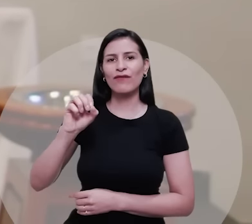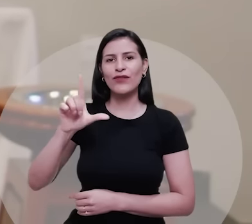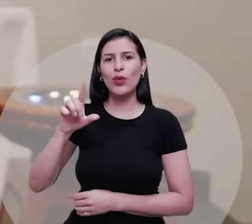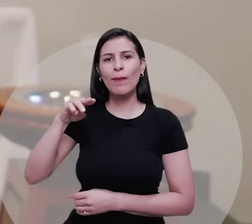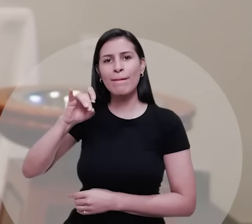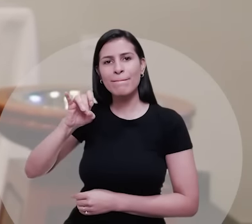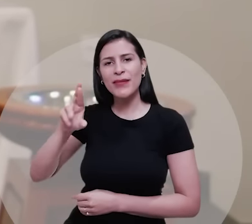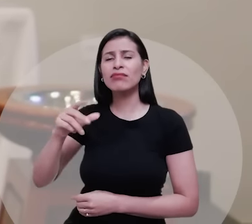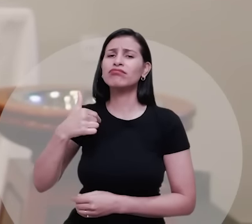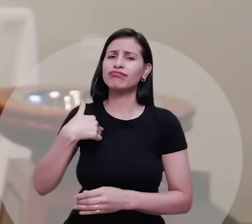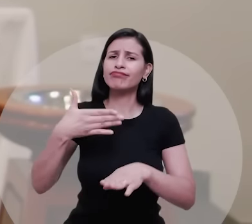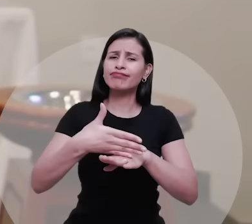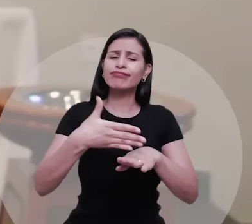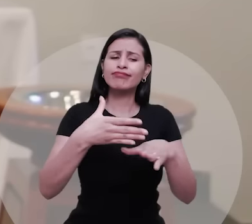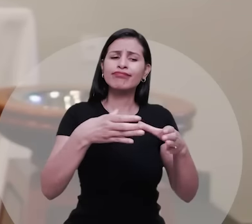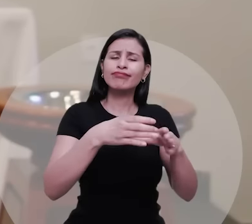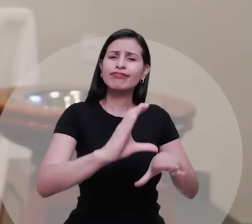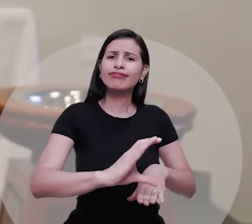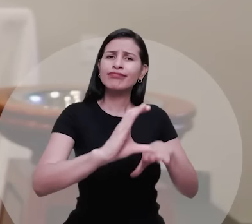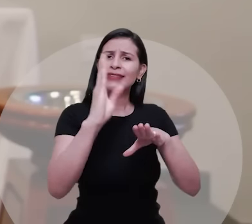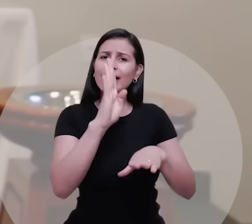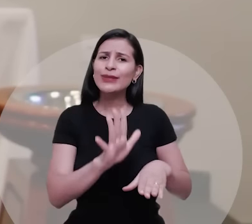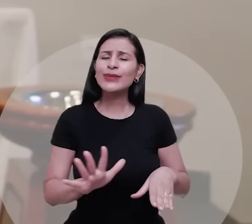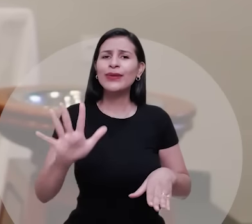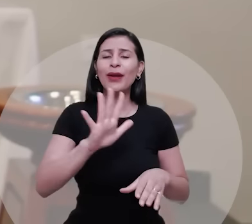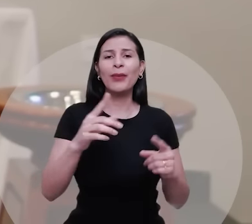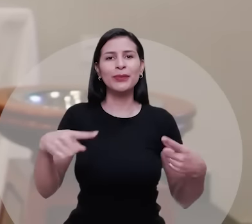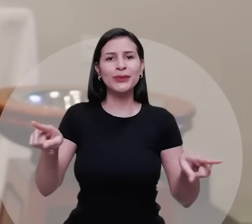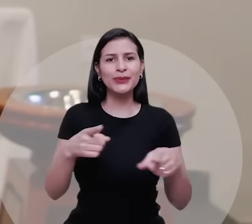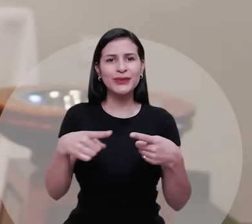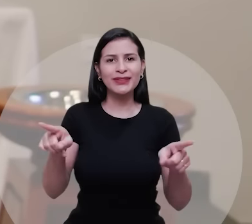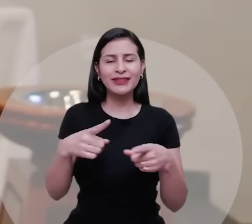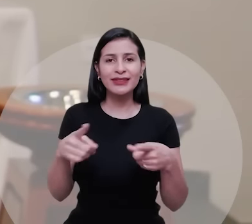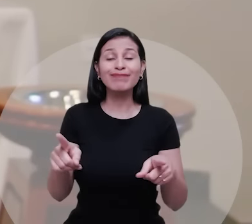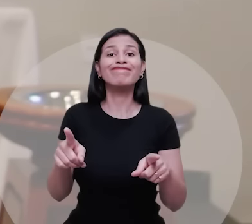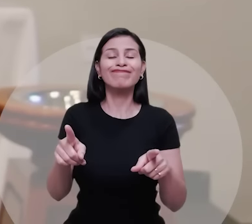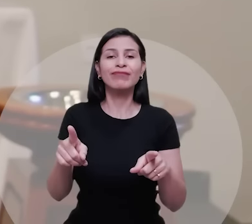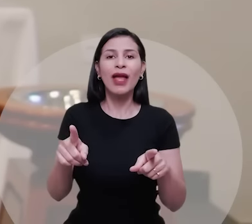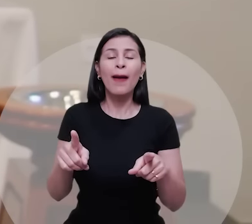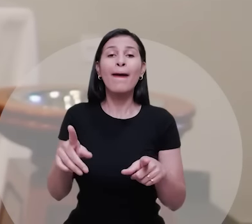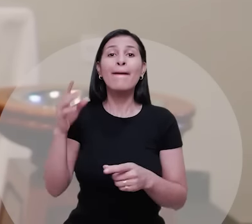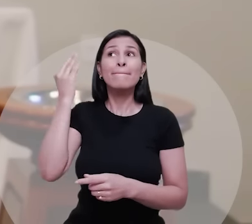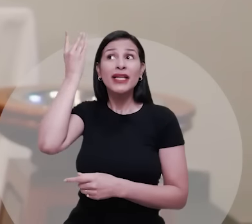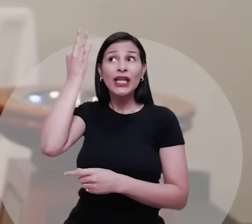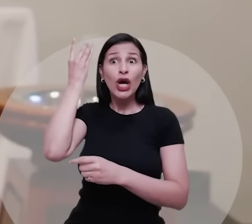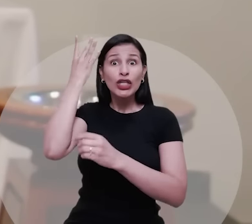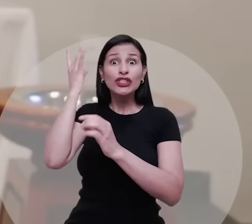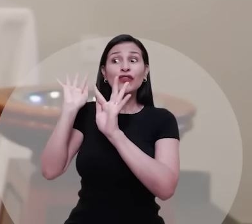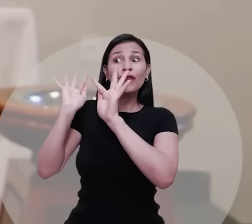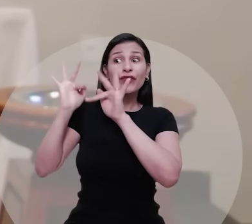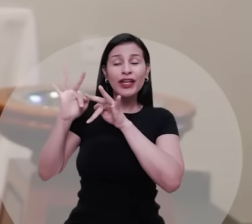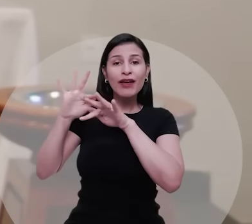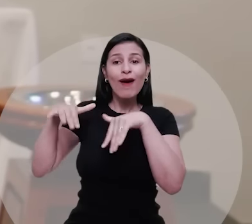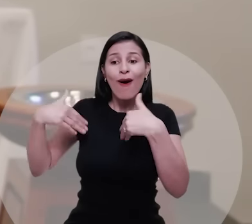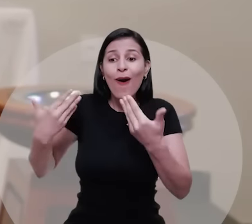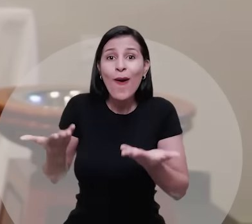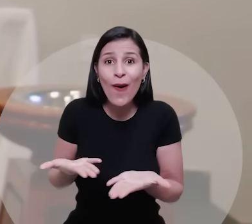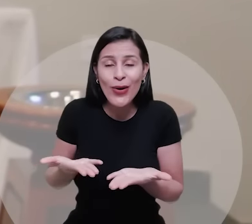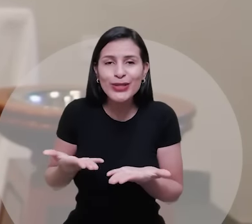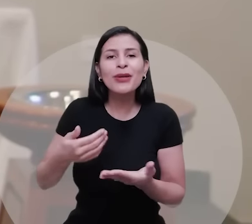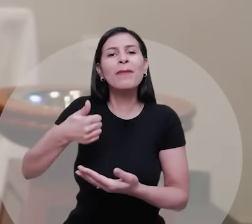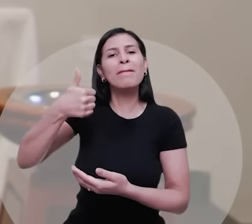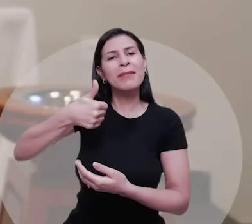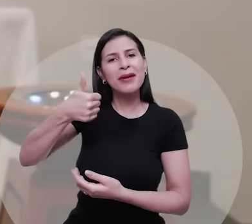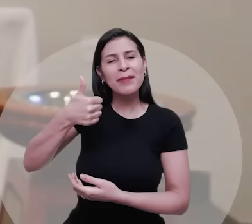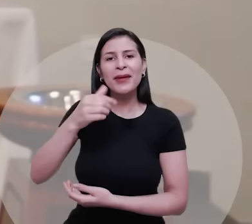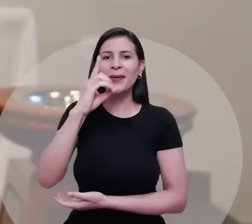e de todos os modos enaltecer e exaltar a glória, a honra e o nome de Deus. Palavras de